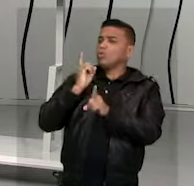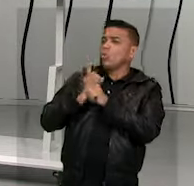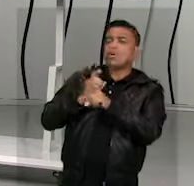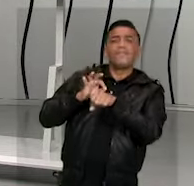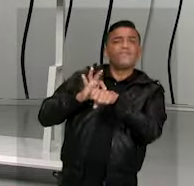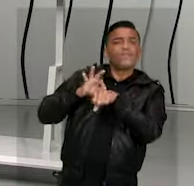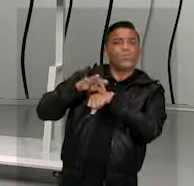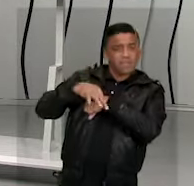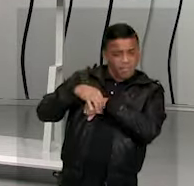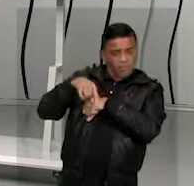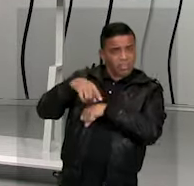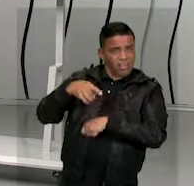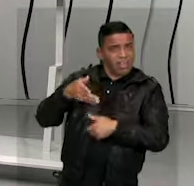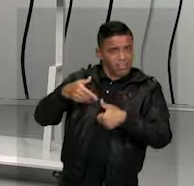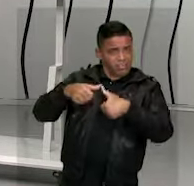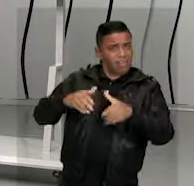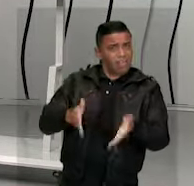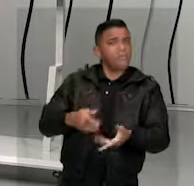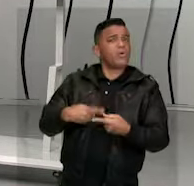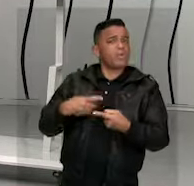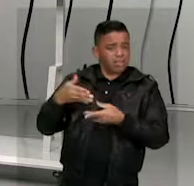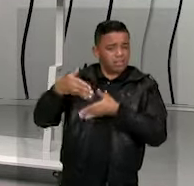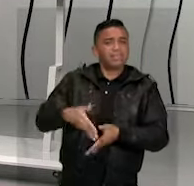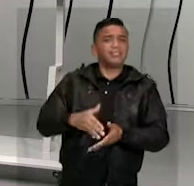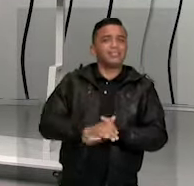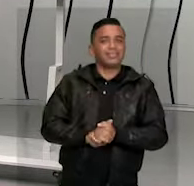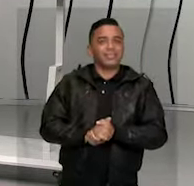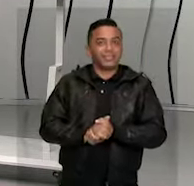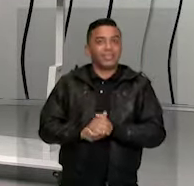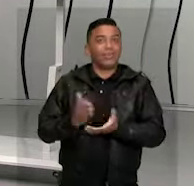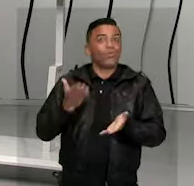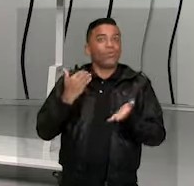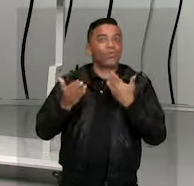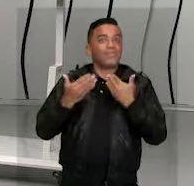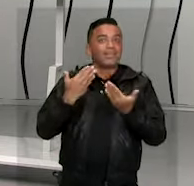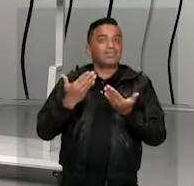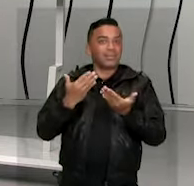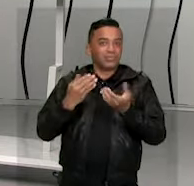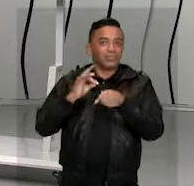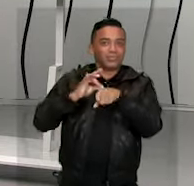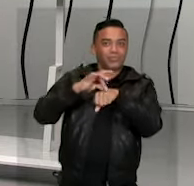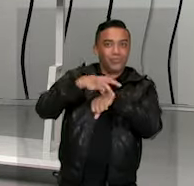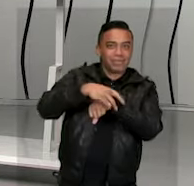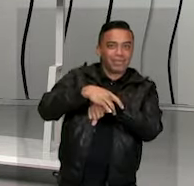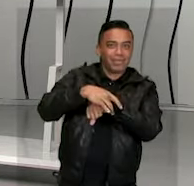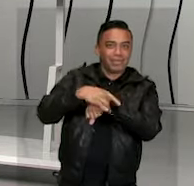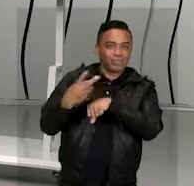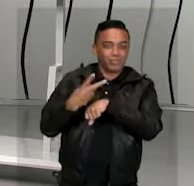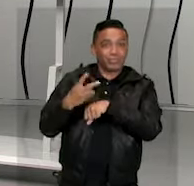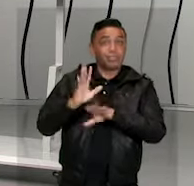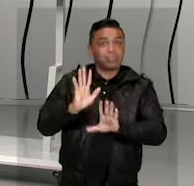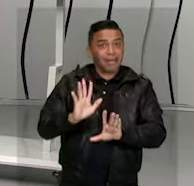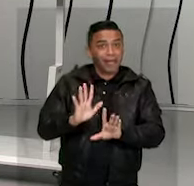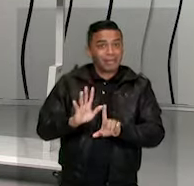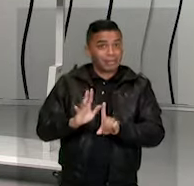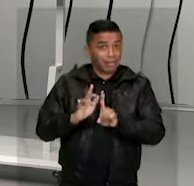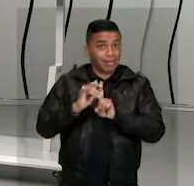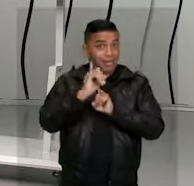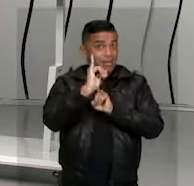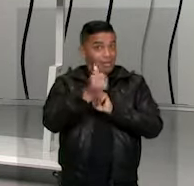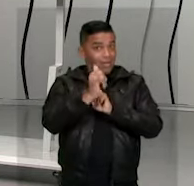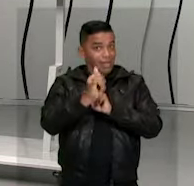você está aqui por quê? Então, quer dizer, ela está conversando com uma outra formiga, por exemplo. Mas o narrador vai